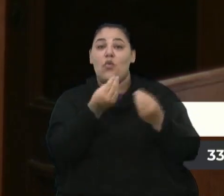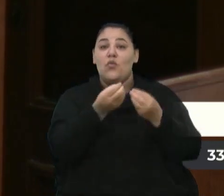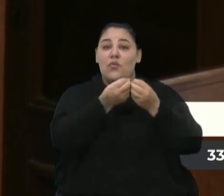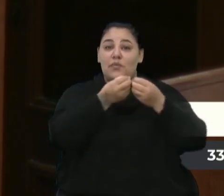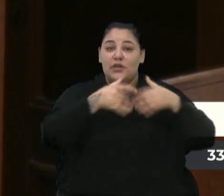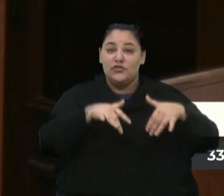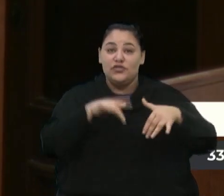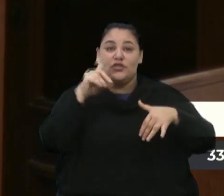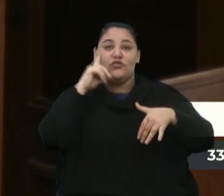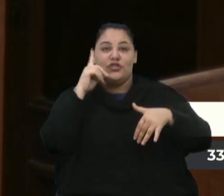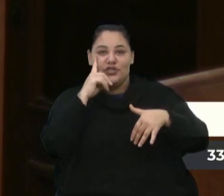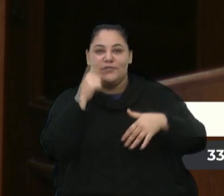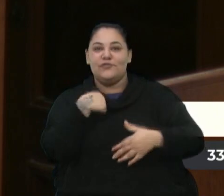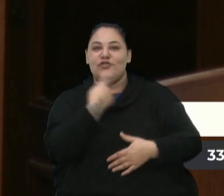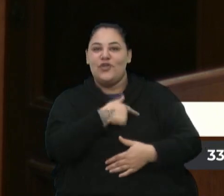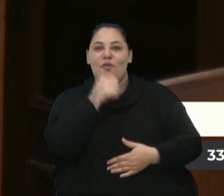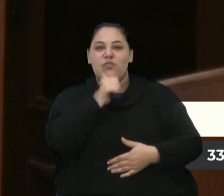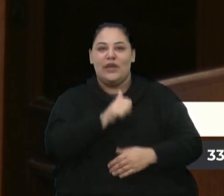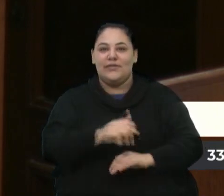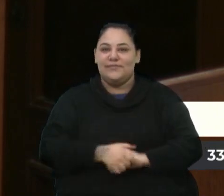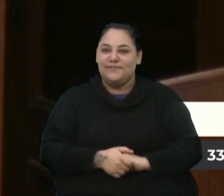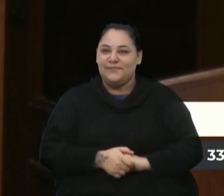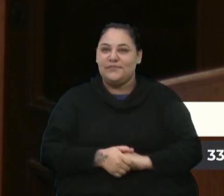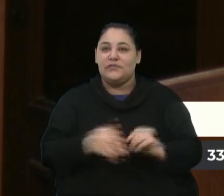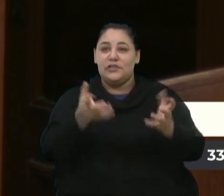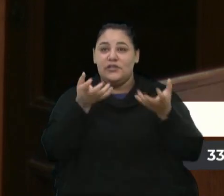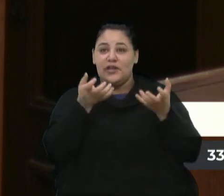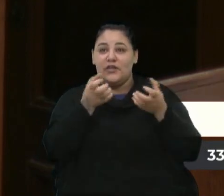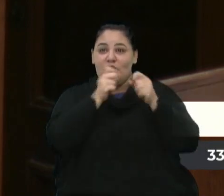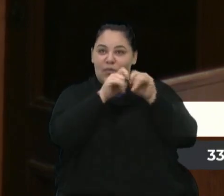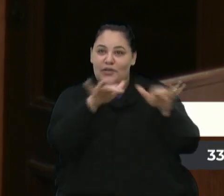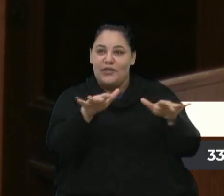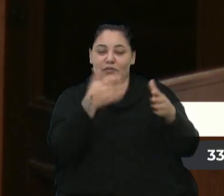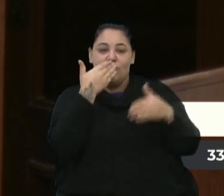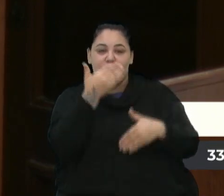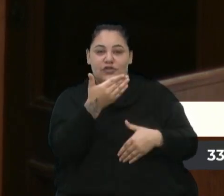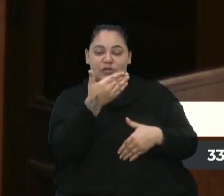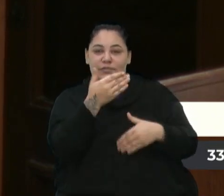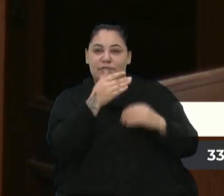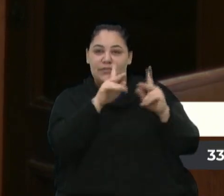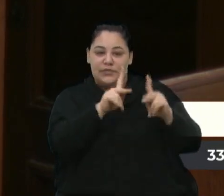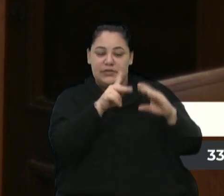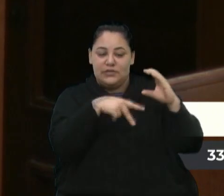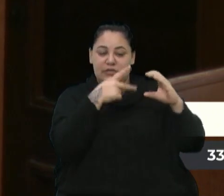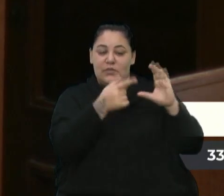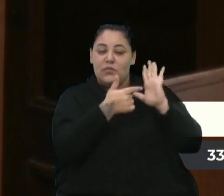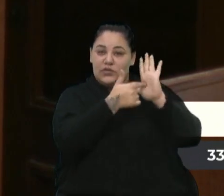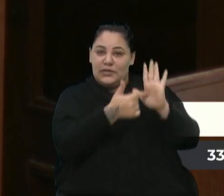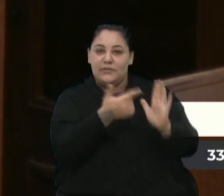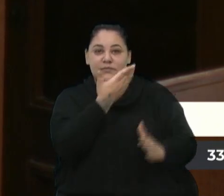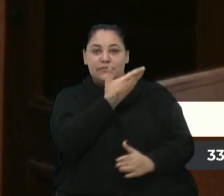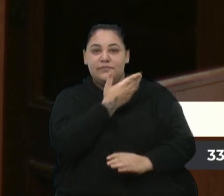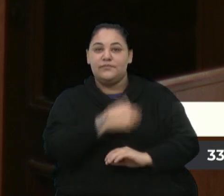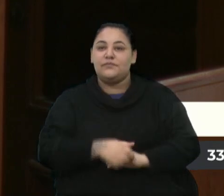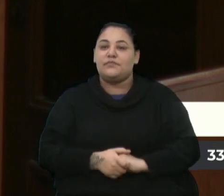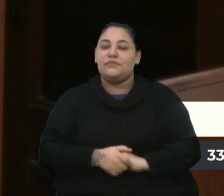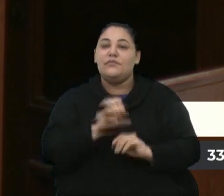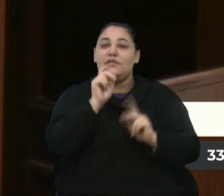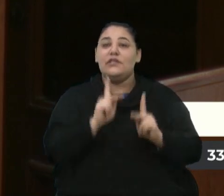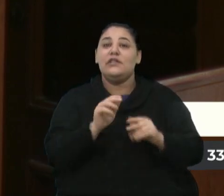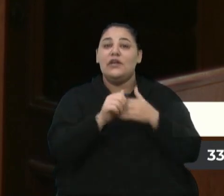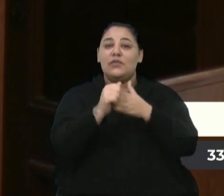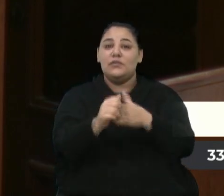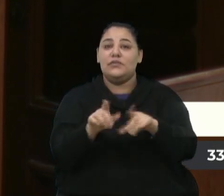dia das nossas mulheres. Então, eu quero compartilhar, vou pedir para o pessoal da TV demonstrar, né, para o público que nos